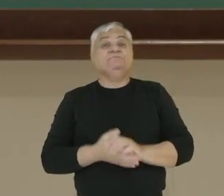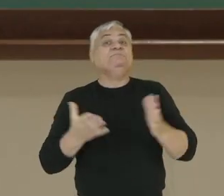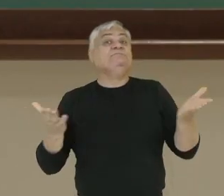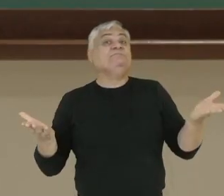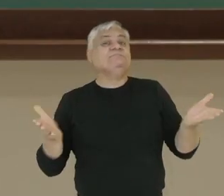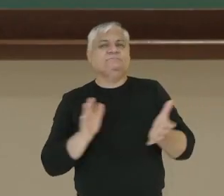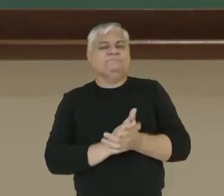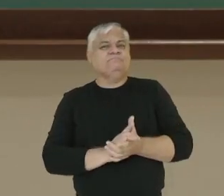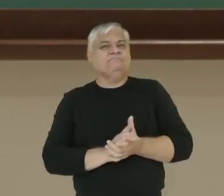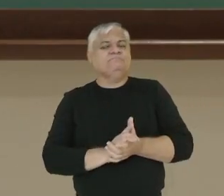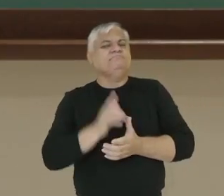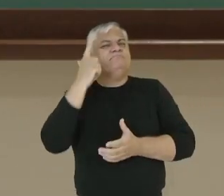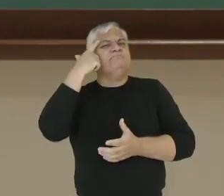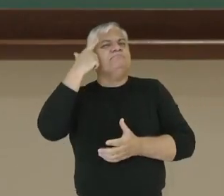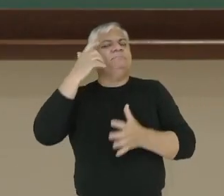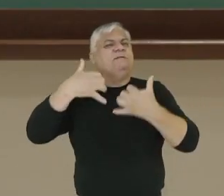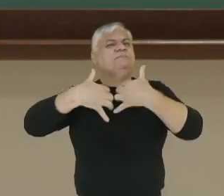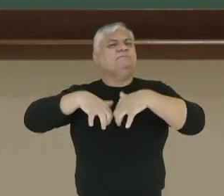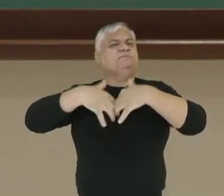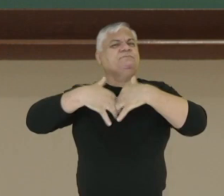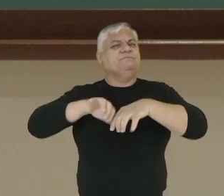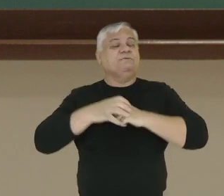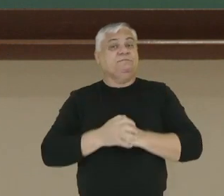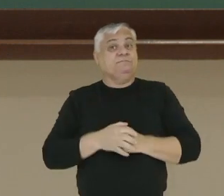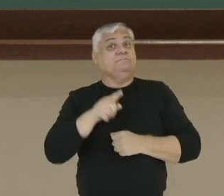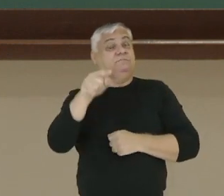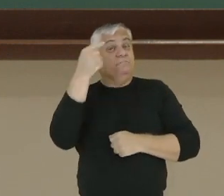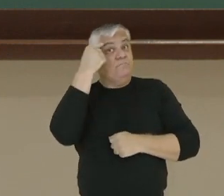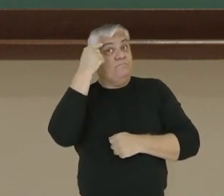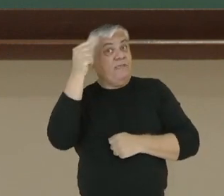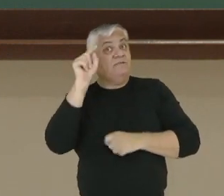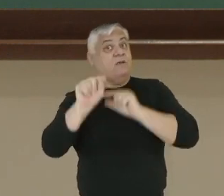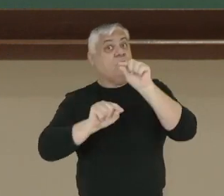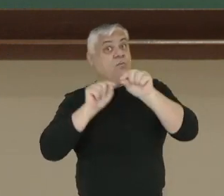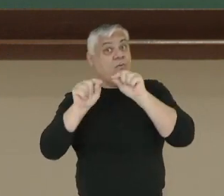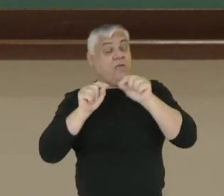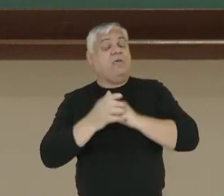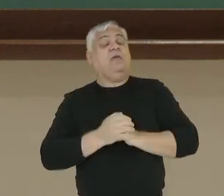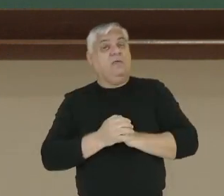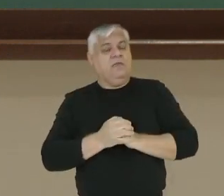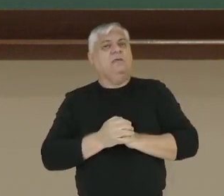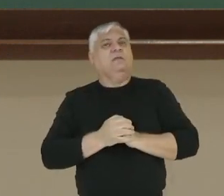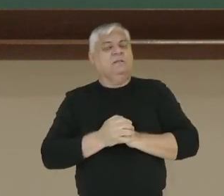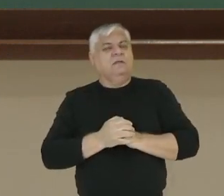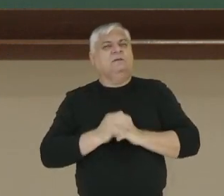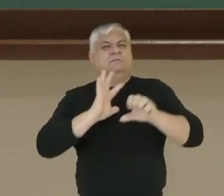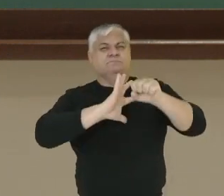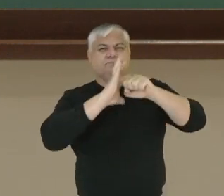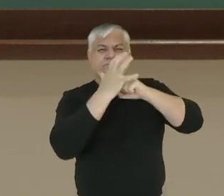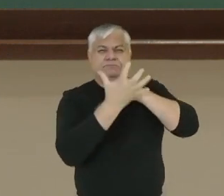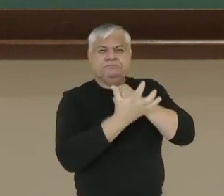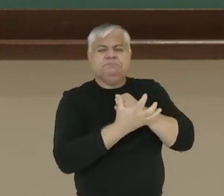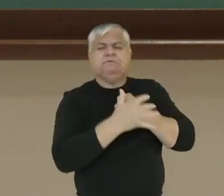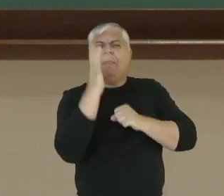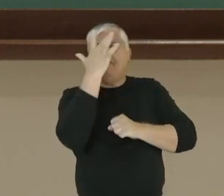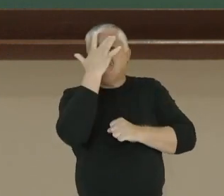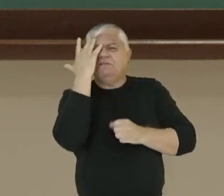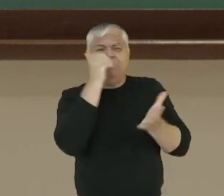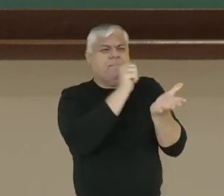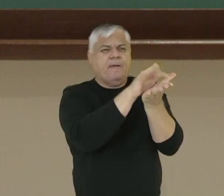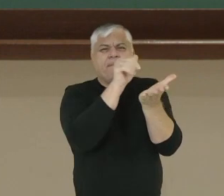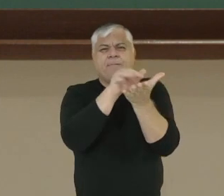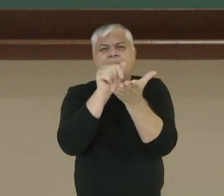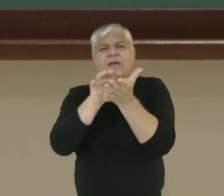E aí, o que nós podemos refletir sobre isso? Você precisa pensar que, infelizmente, durante a pandemia, muitas pessoas ficaram